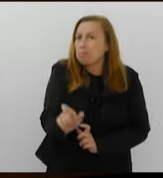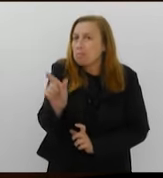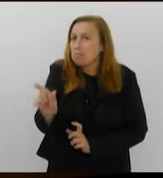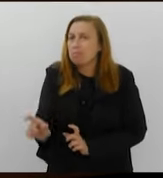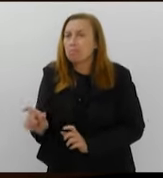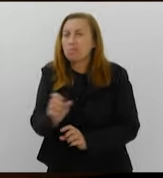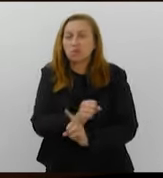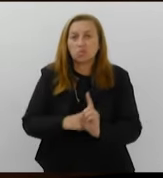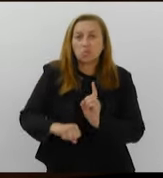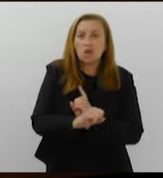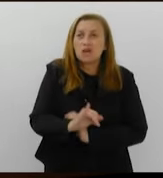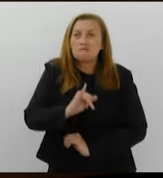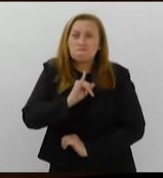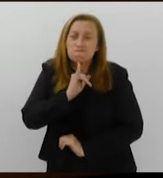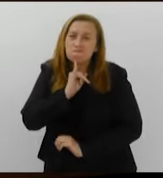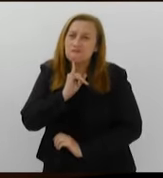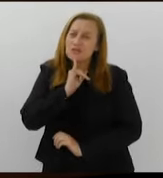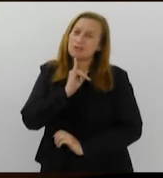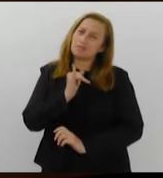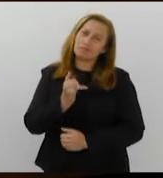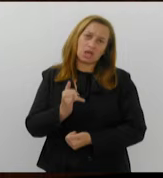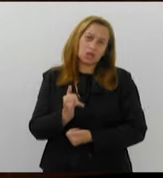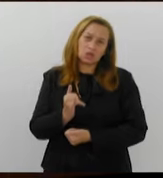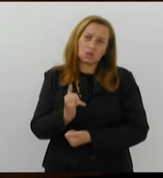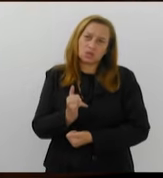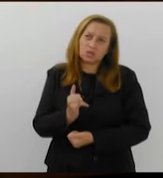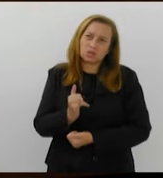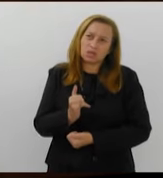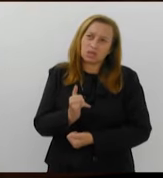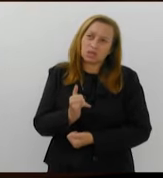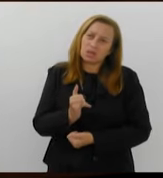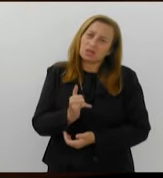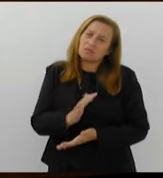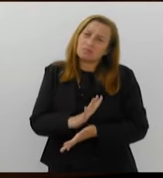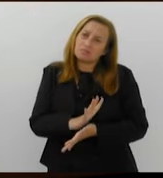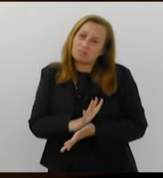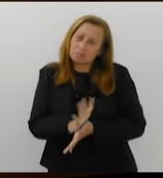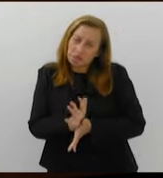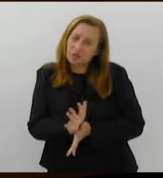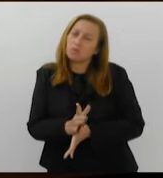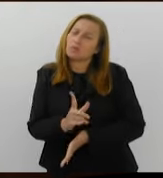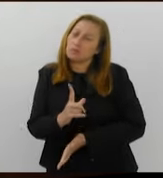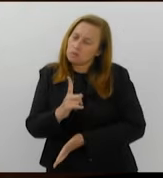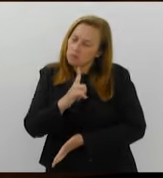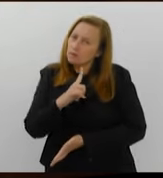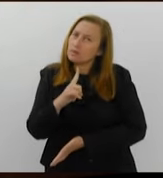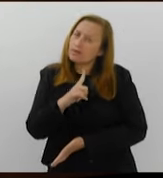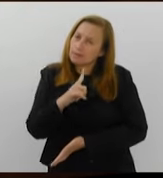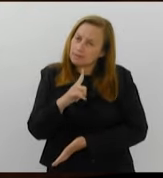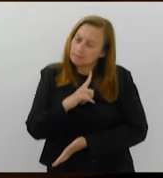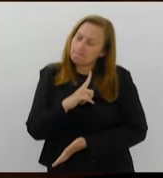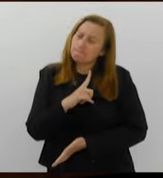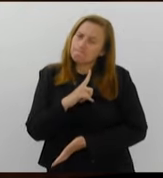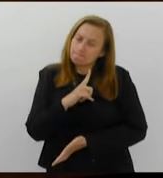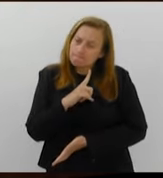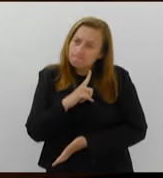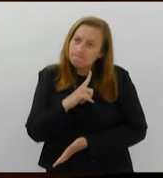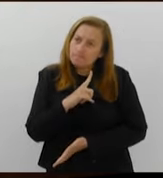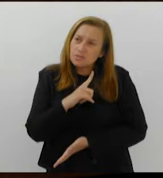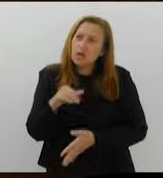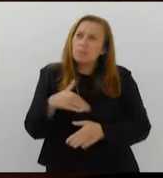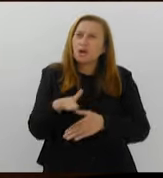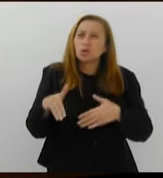que infelizmente ainda discrimina, tem preconceitos para todos